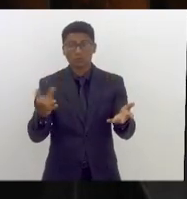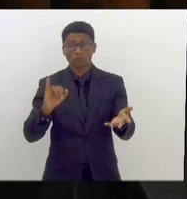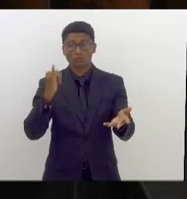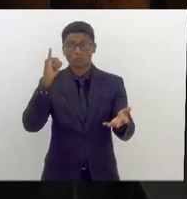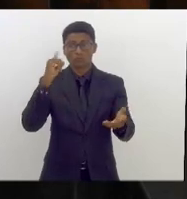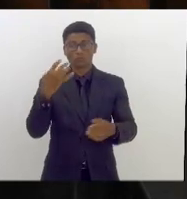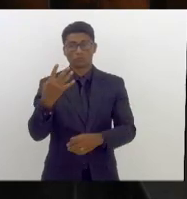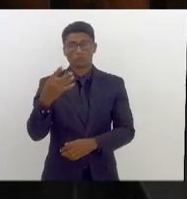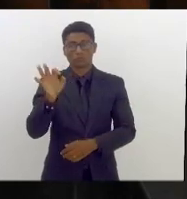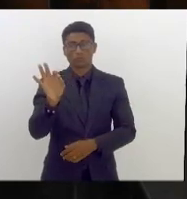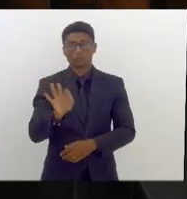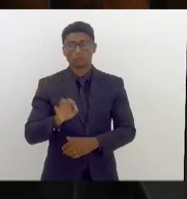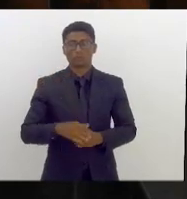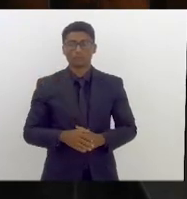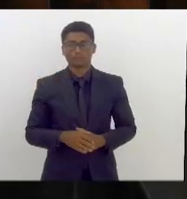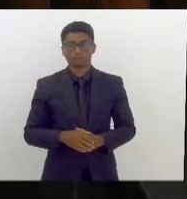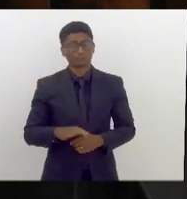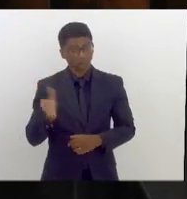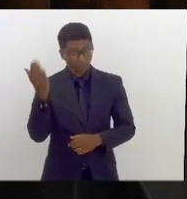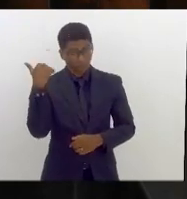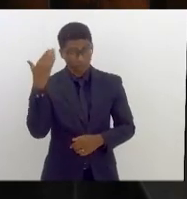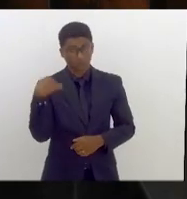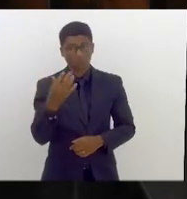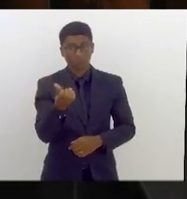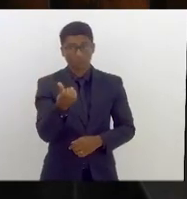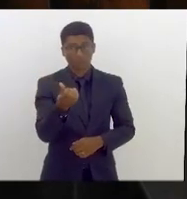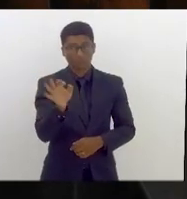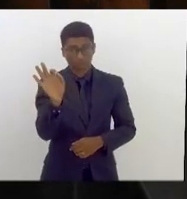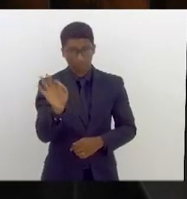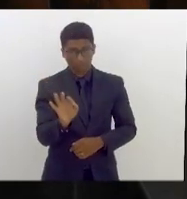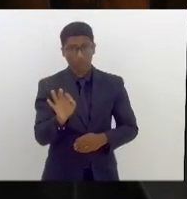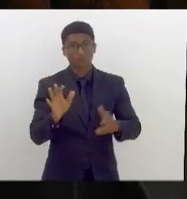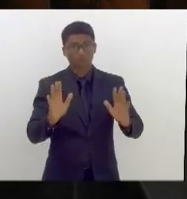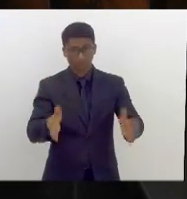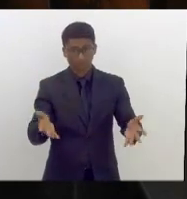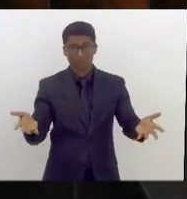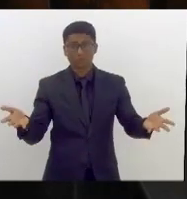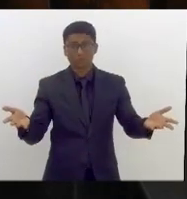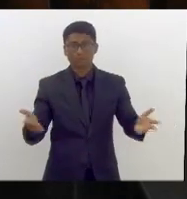4%. Já foram de 6%. Hoje